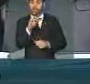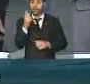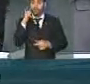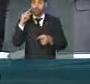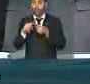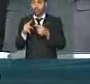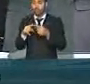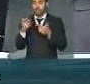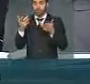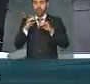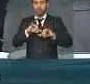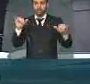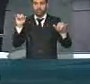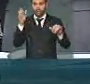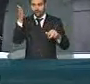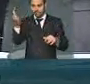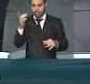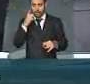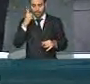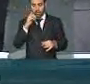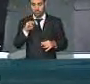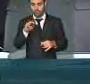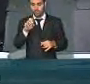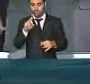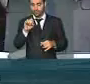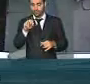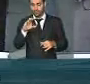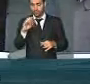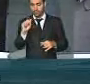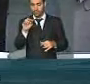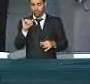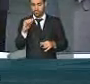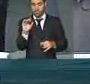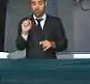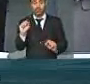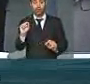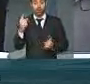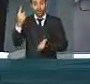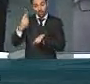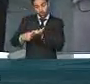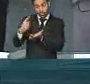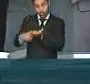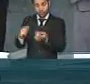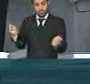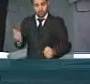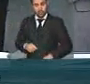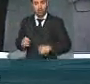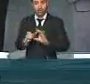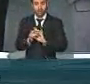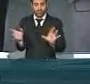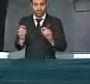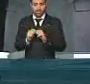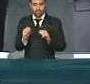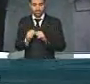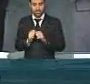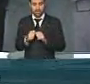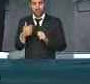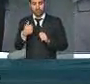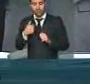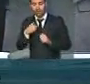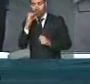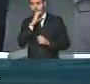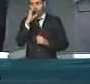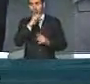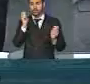eu queria dizer ao deputado Mendonça Filho que esse acordo pode ser feito eu rapidamente